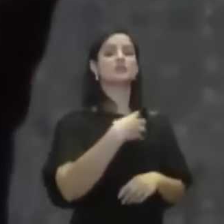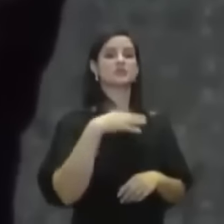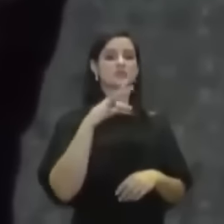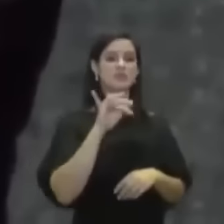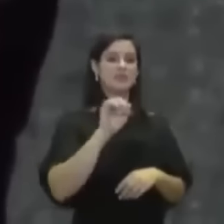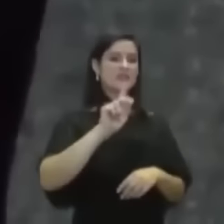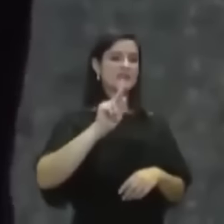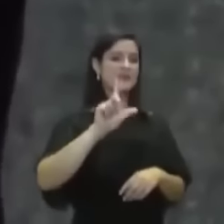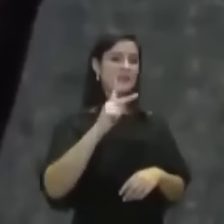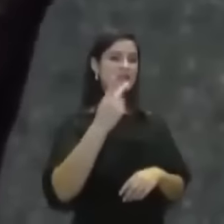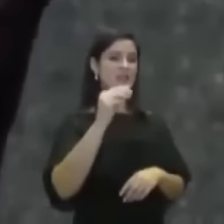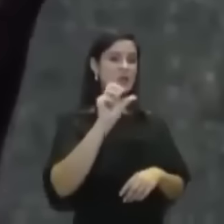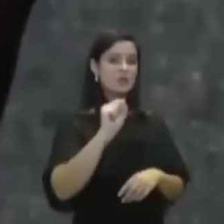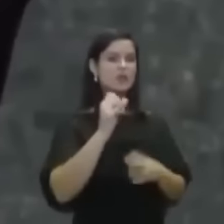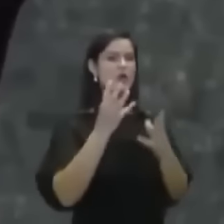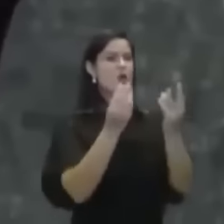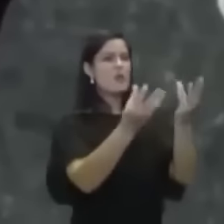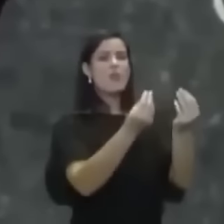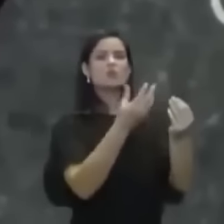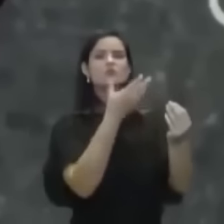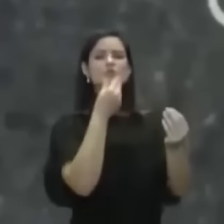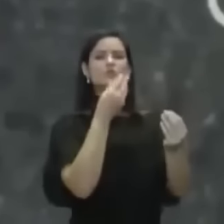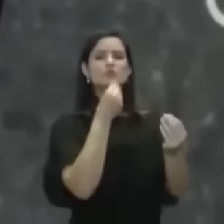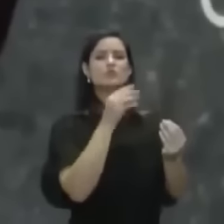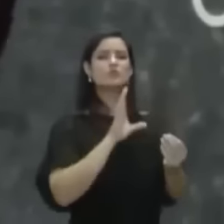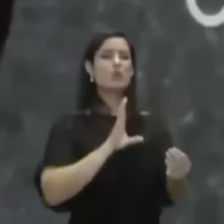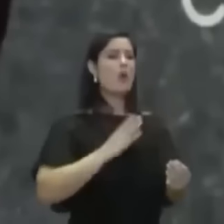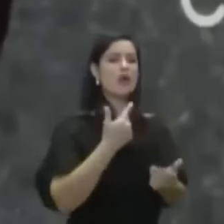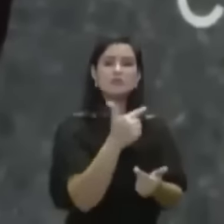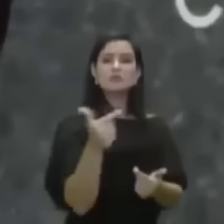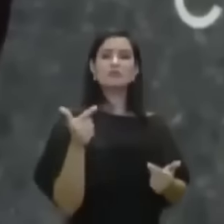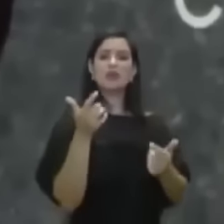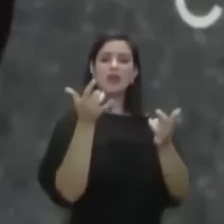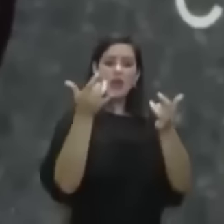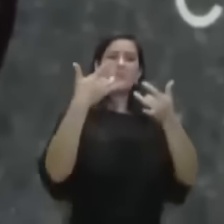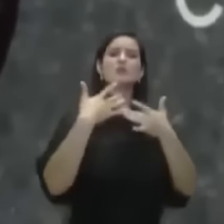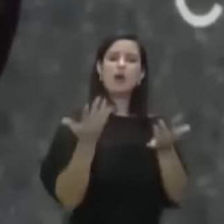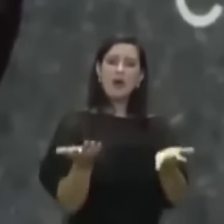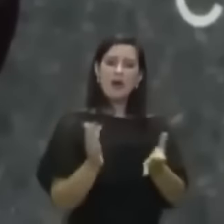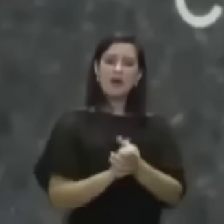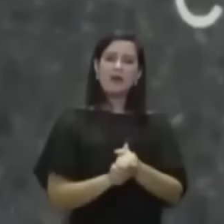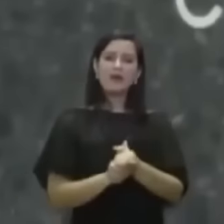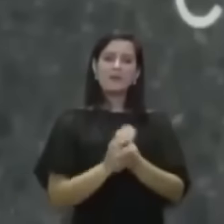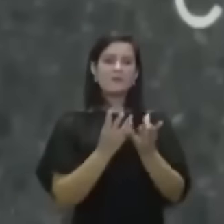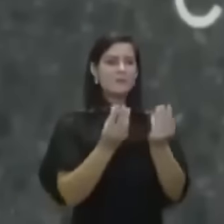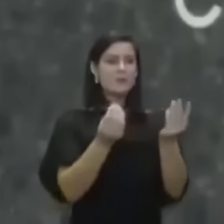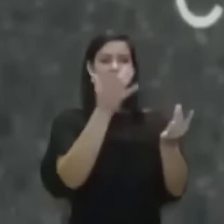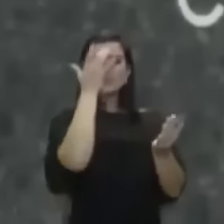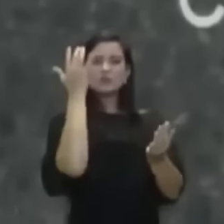Filhos! Para um bando de covardes, para um bando de desertores, para um bando